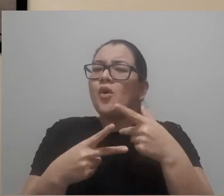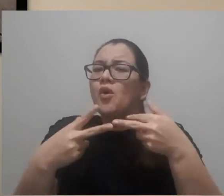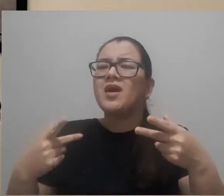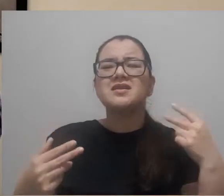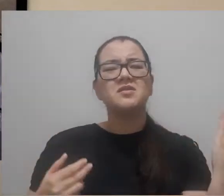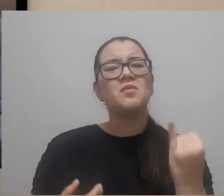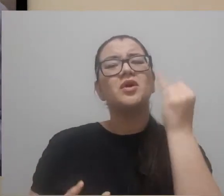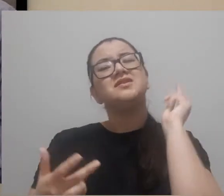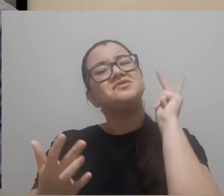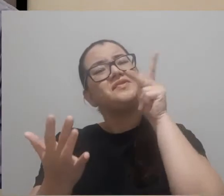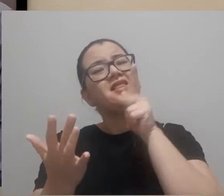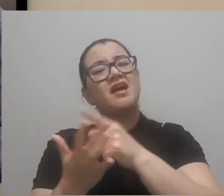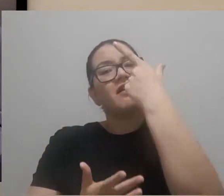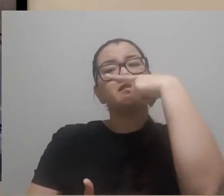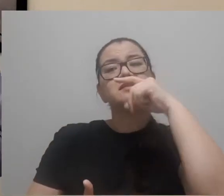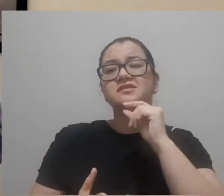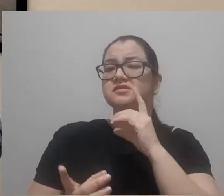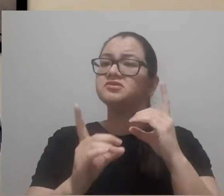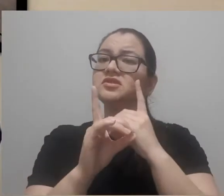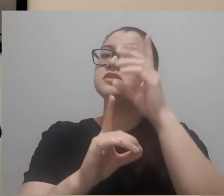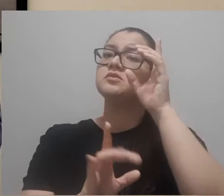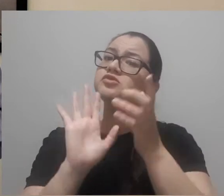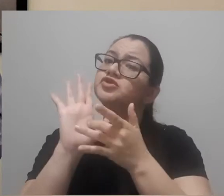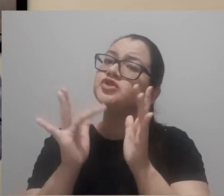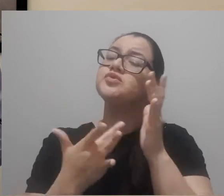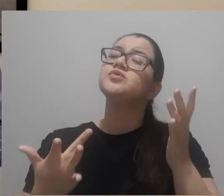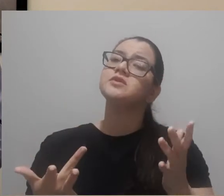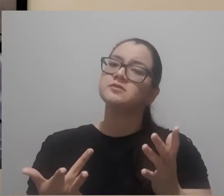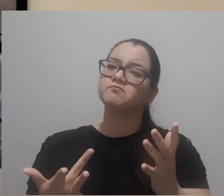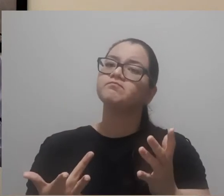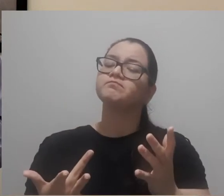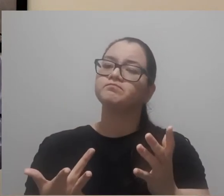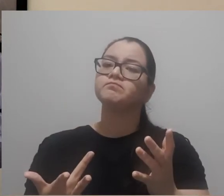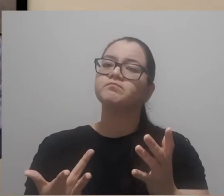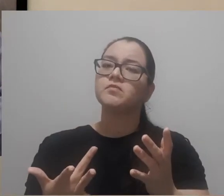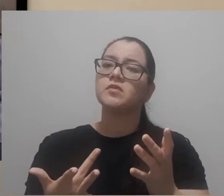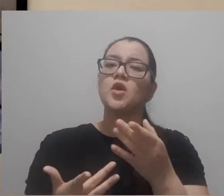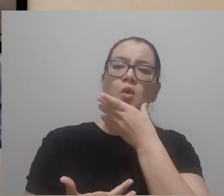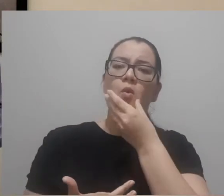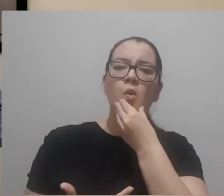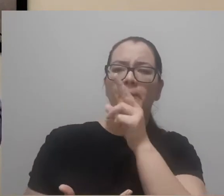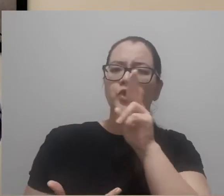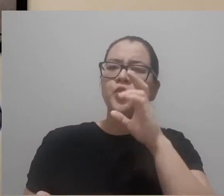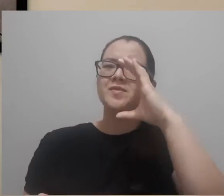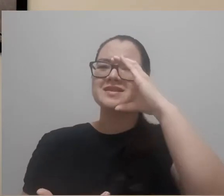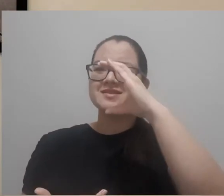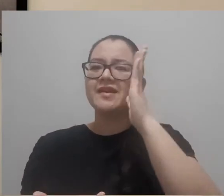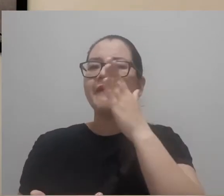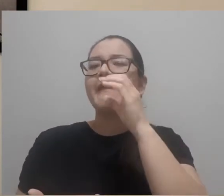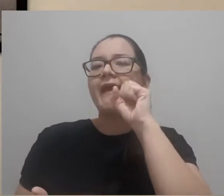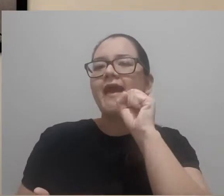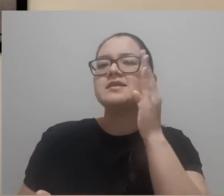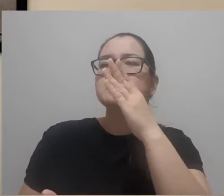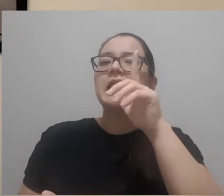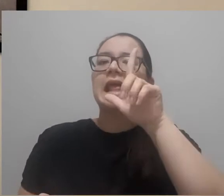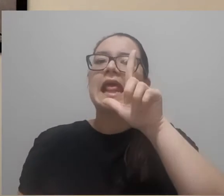Existe uma fala de C.S. Lewis em um dos seus livros, que eu queria aqui citar. C.S. Lewis, ele disse